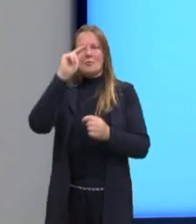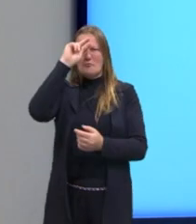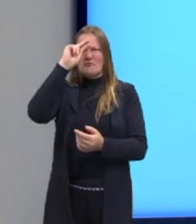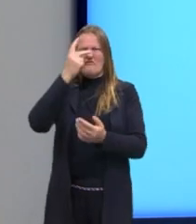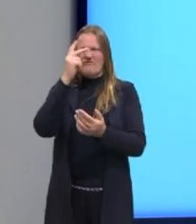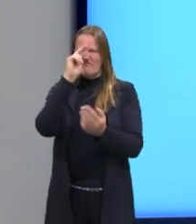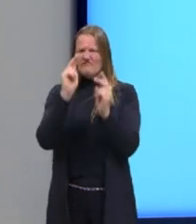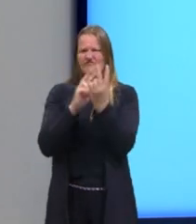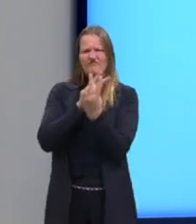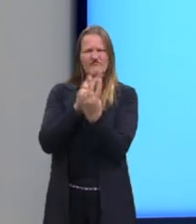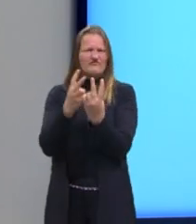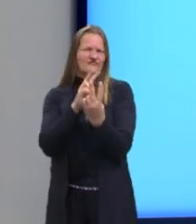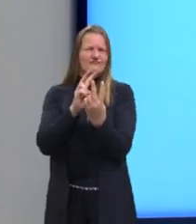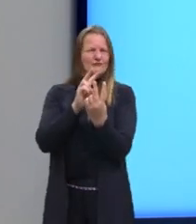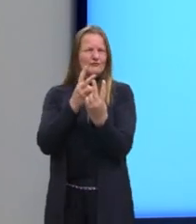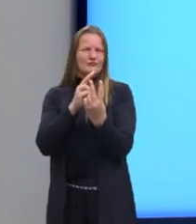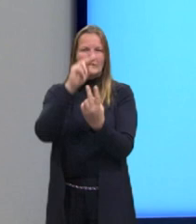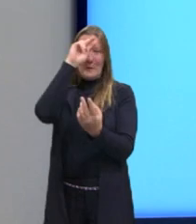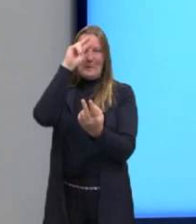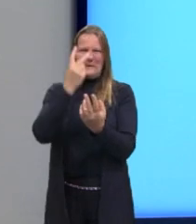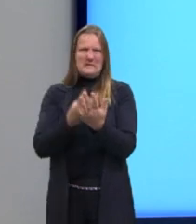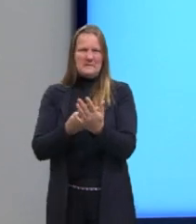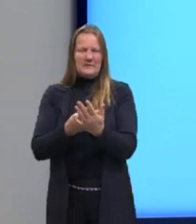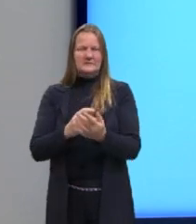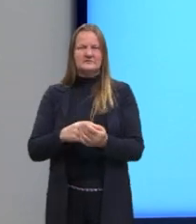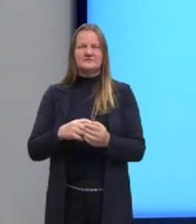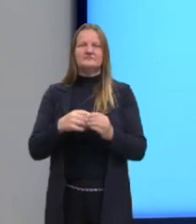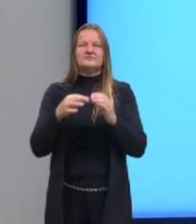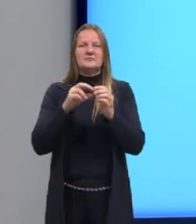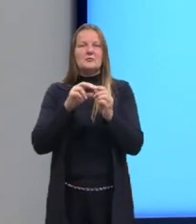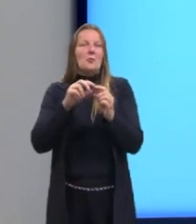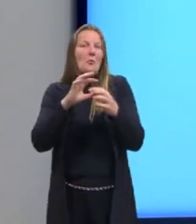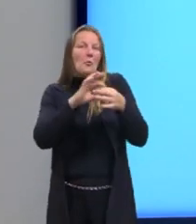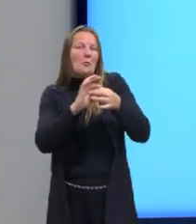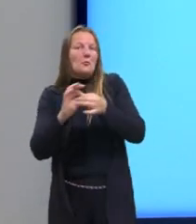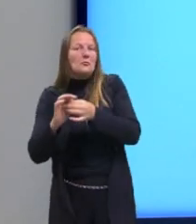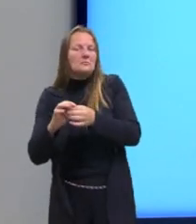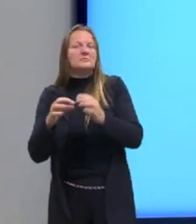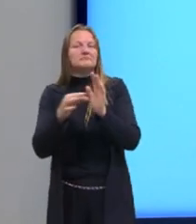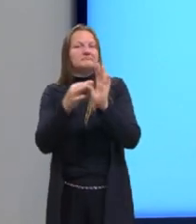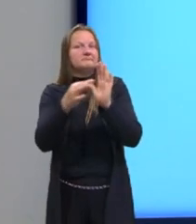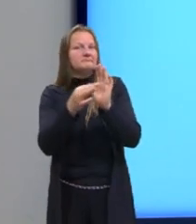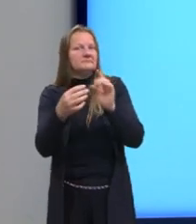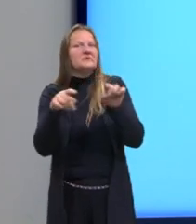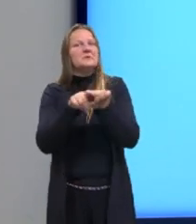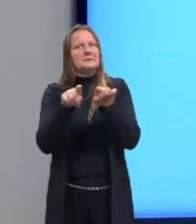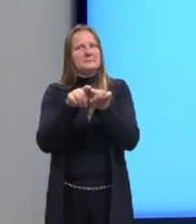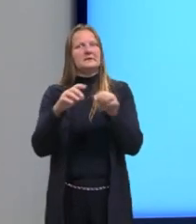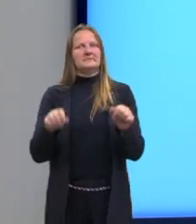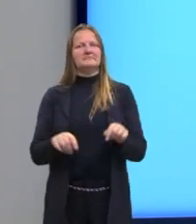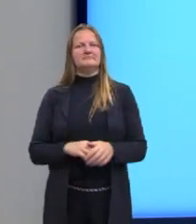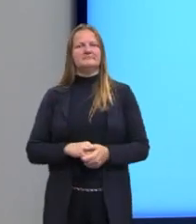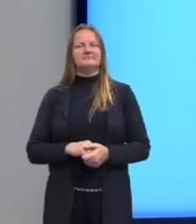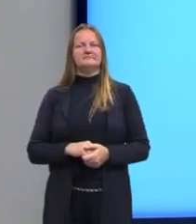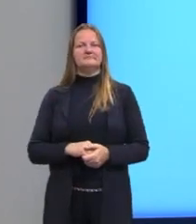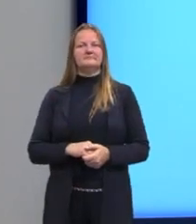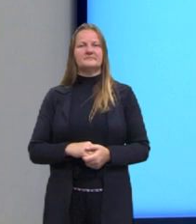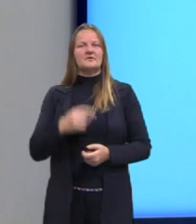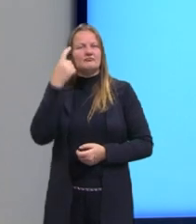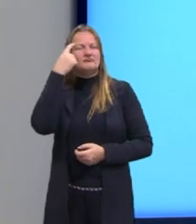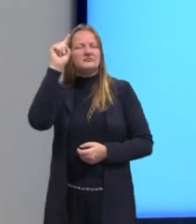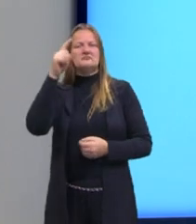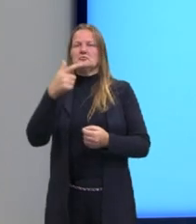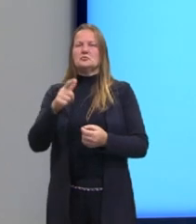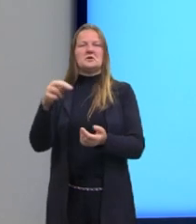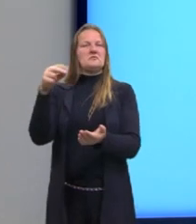uma conjectura. Então a gente vê que a gente pode ter ali opinião tanto como ponto de vista e também opinião como uma ideia